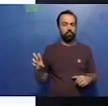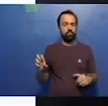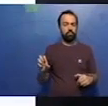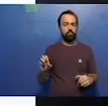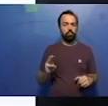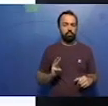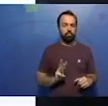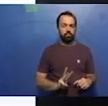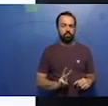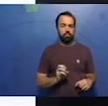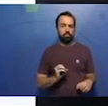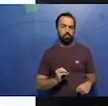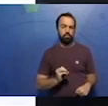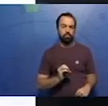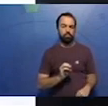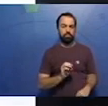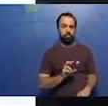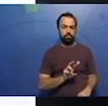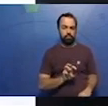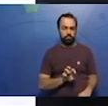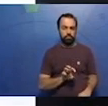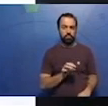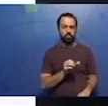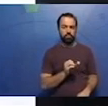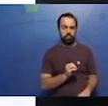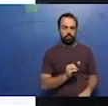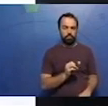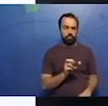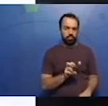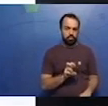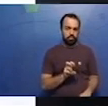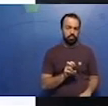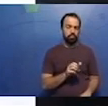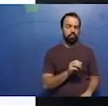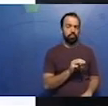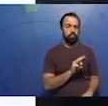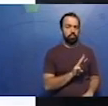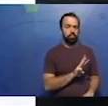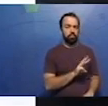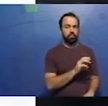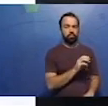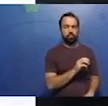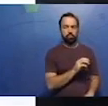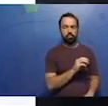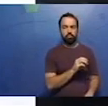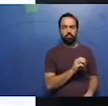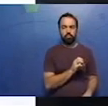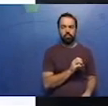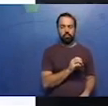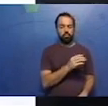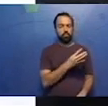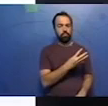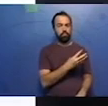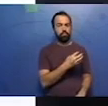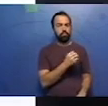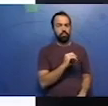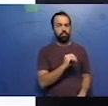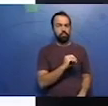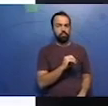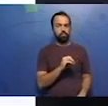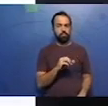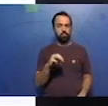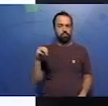25, 30, 35, 40. 40 o que mesmo? 40 minutos.